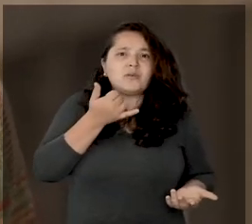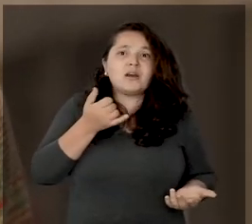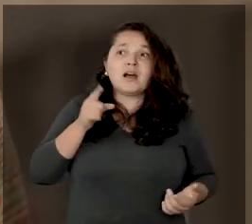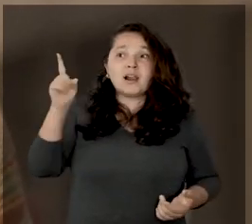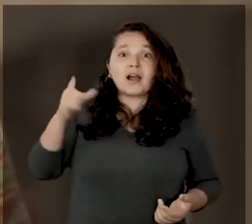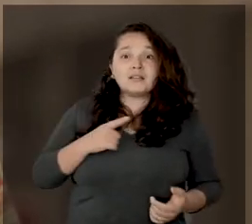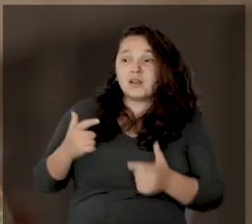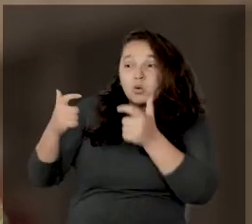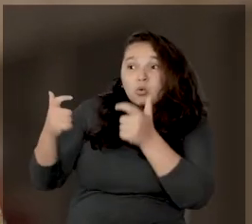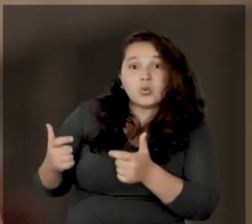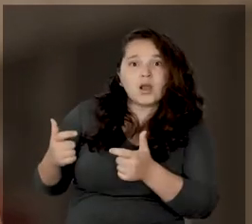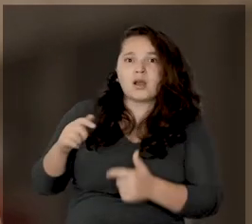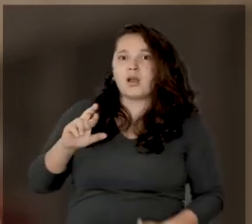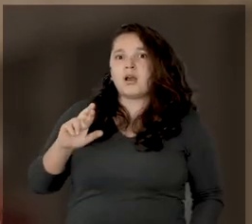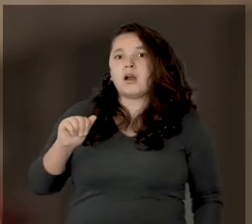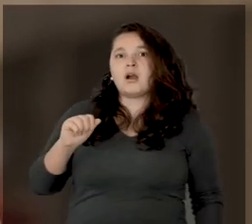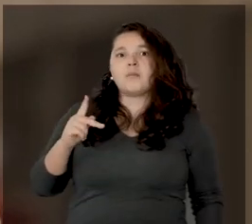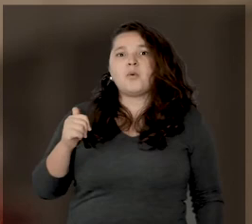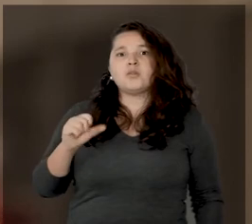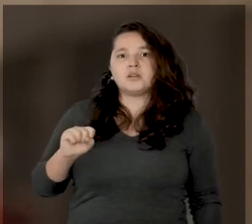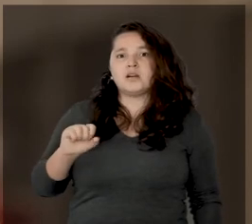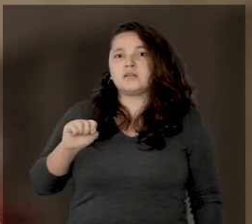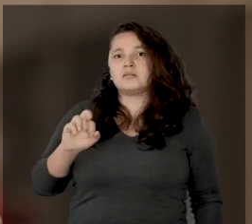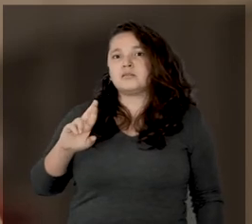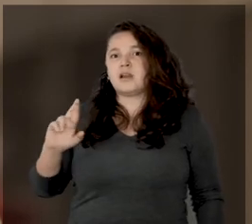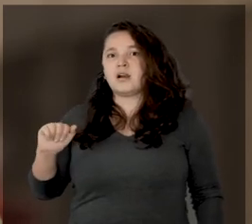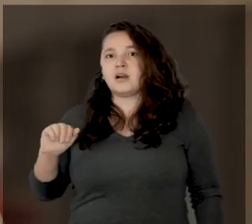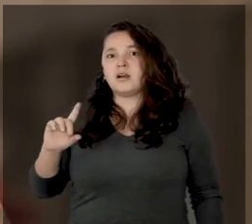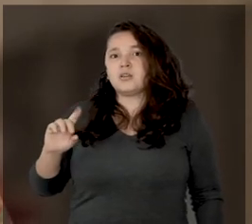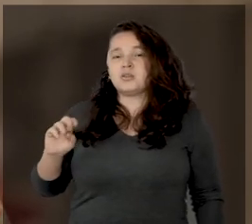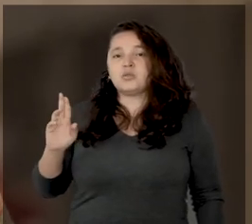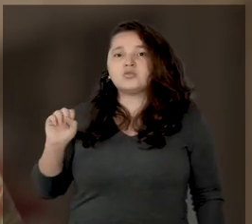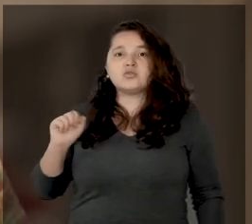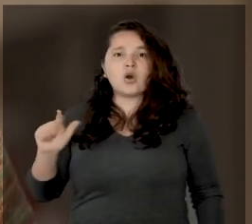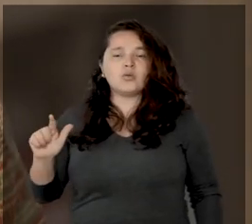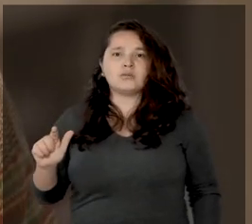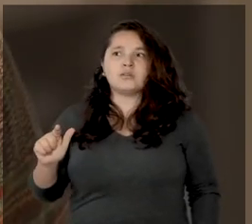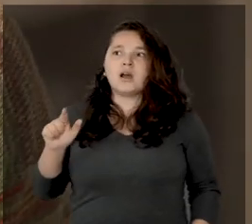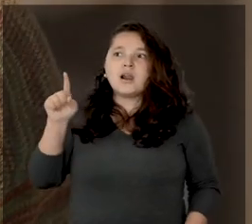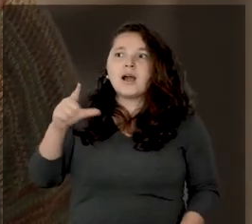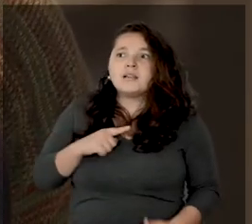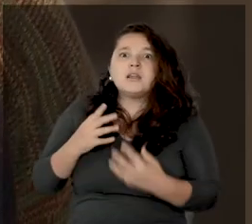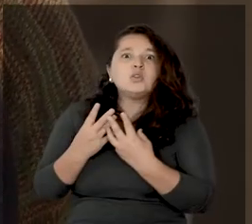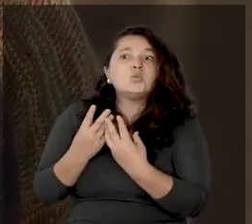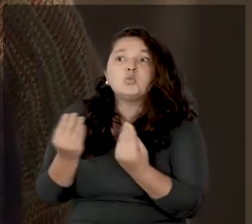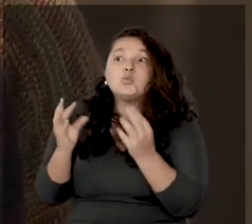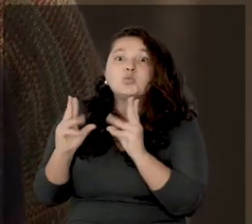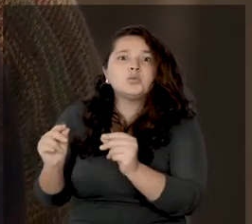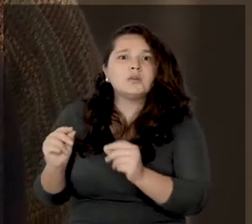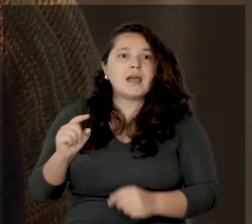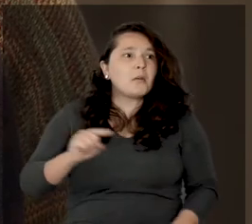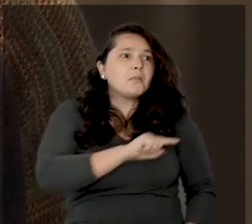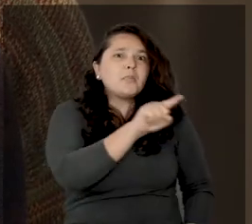tem tudo, né? Tudo que essa galera morre atrás de riqueza, não sei o que, a gente tem lá. A gente anda, tropeça em diamante, caga em